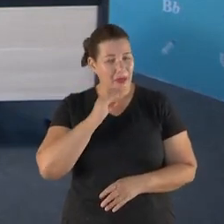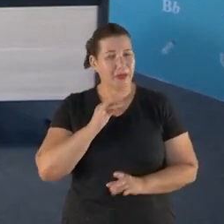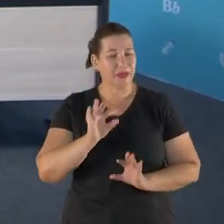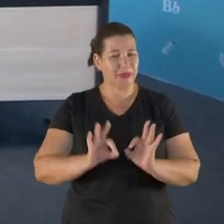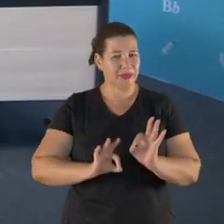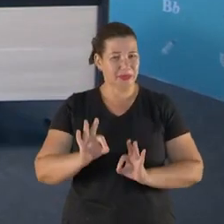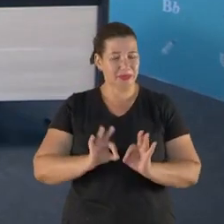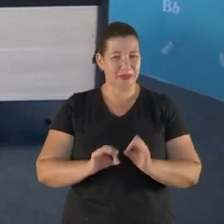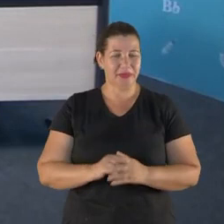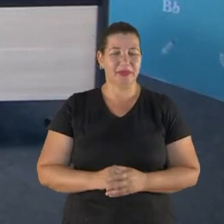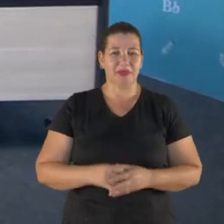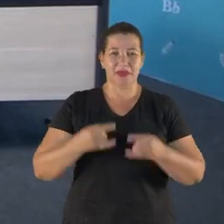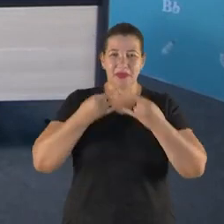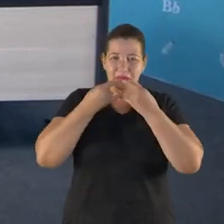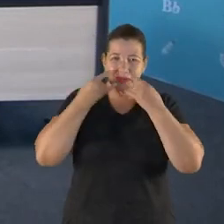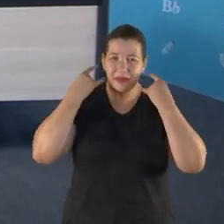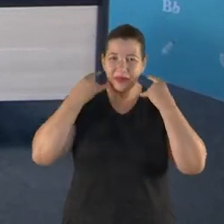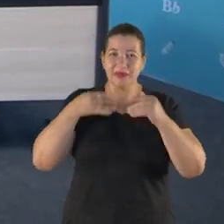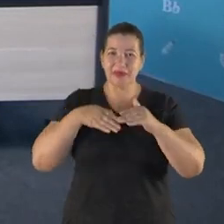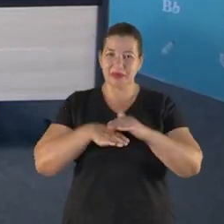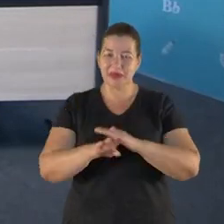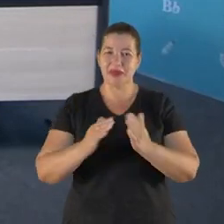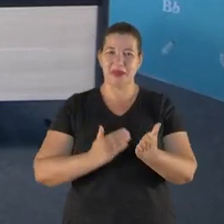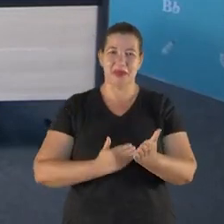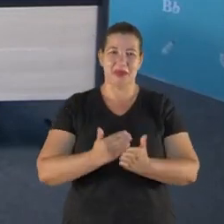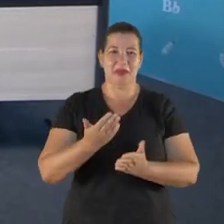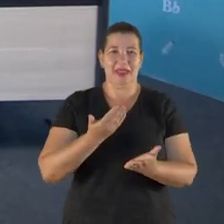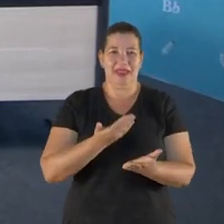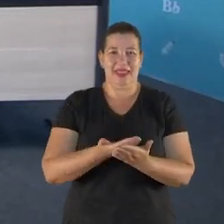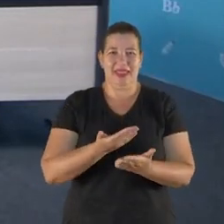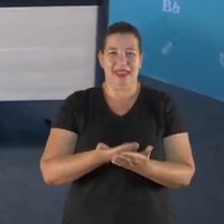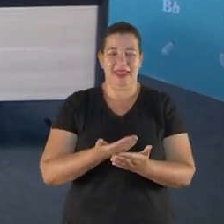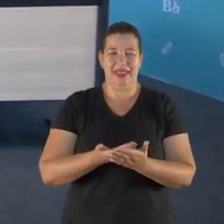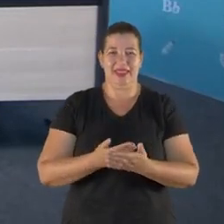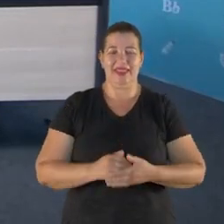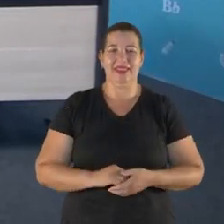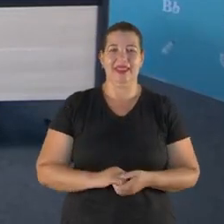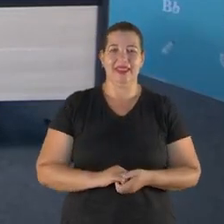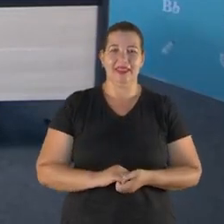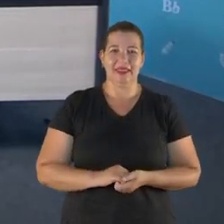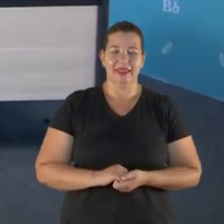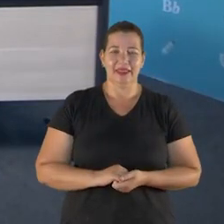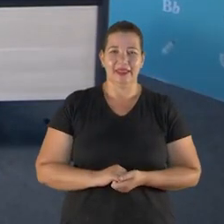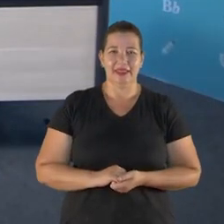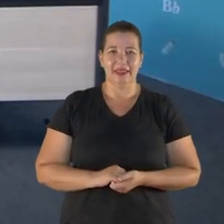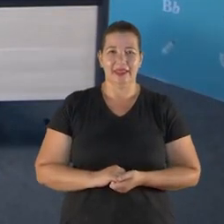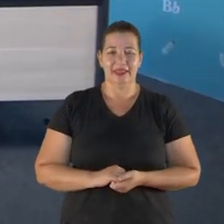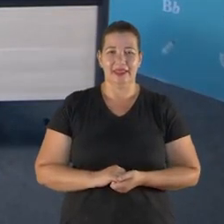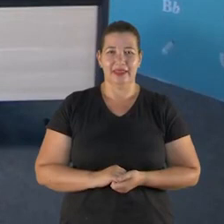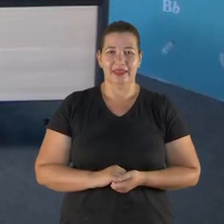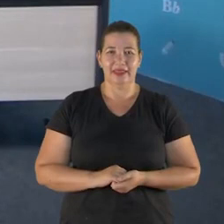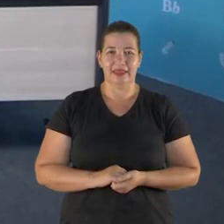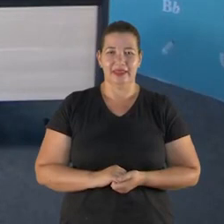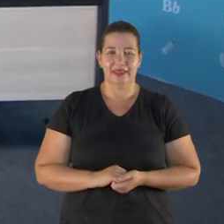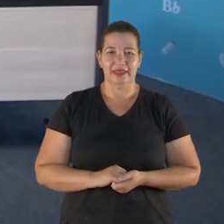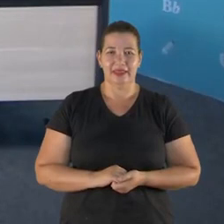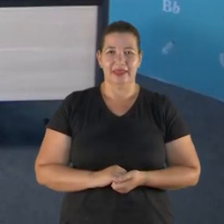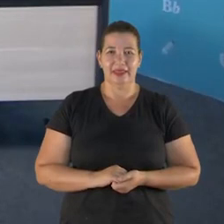lá. Enquanto isso, eu vou retirando a minha máscara para a gente iniciar nossa aula de hoje.